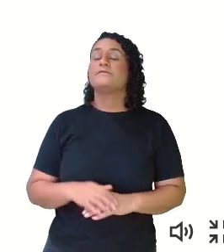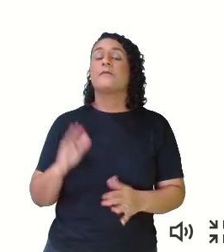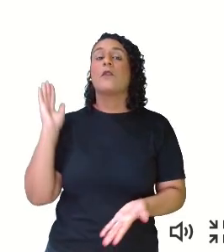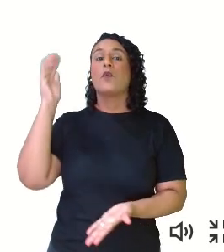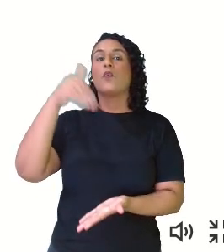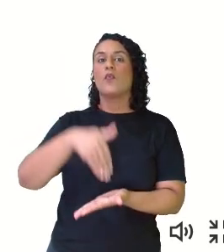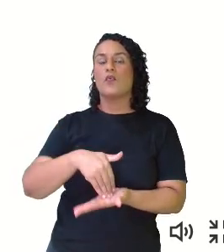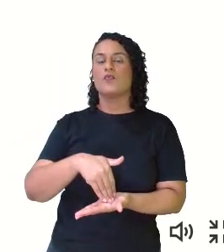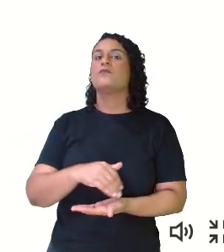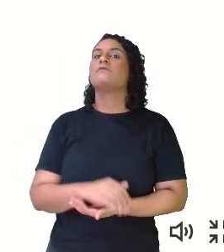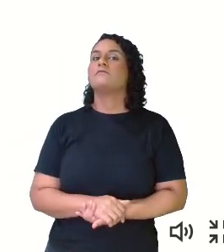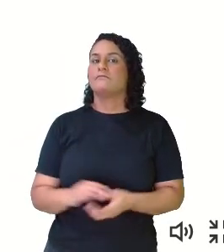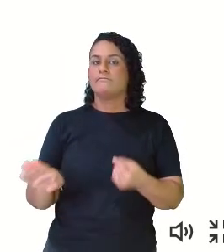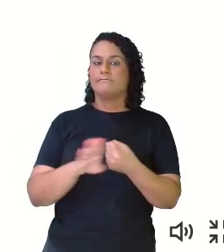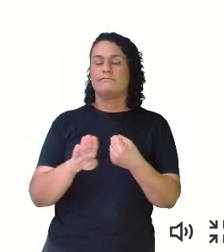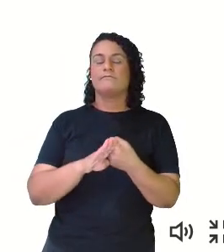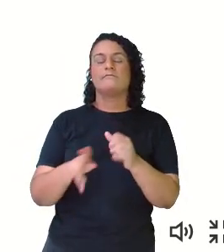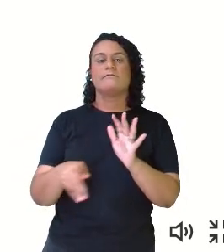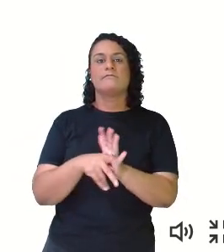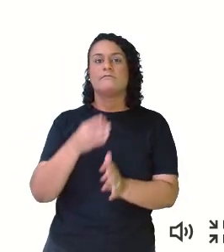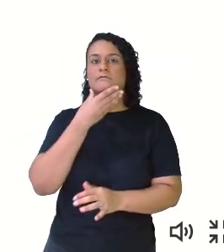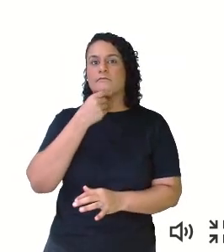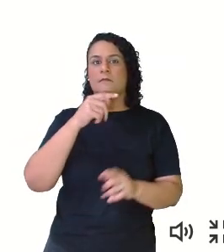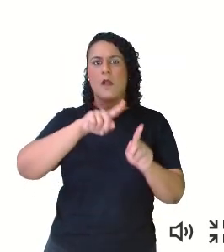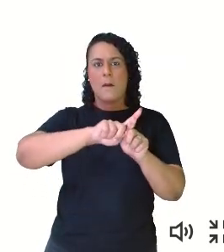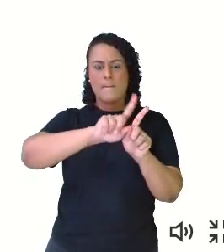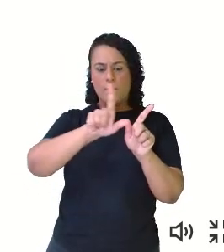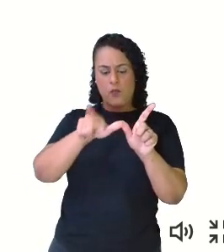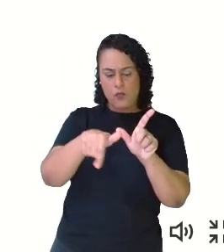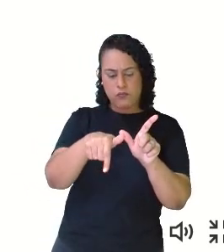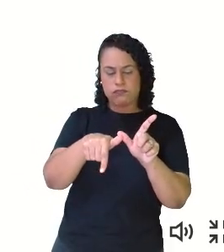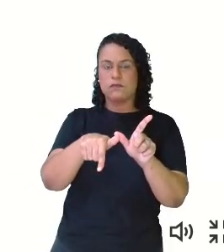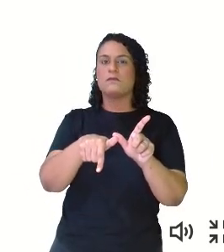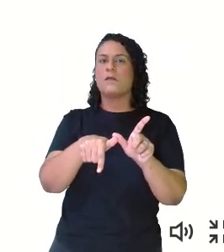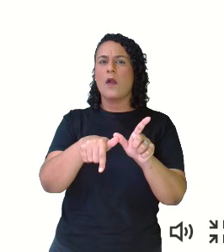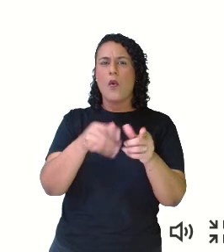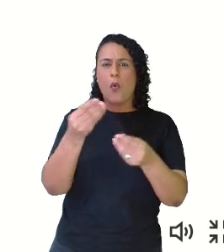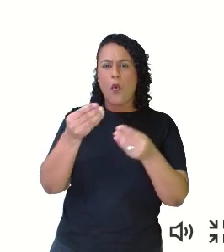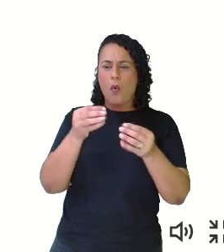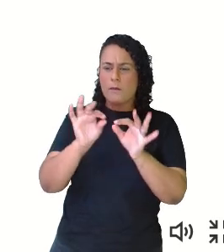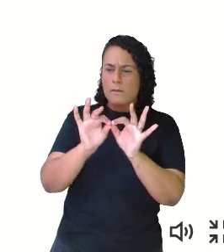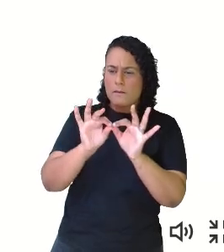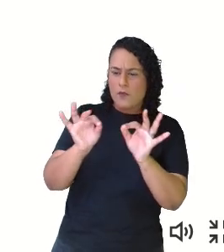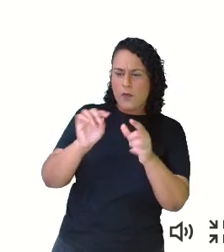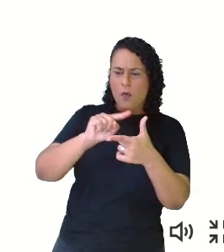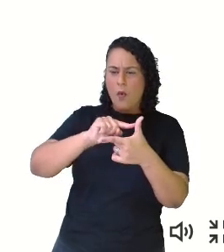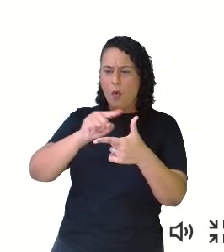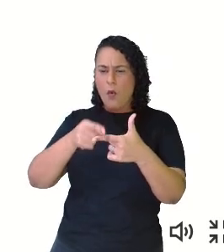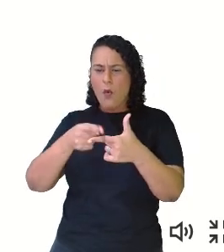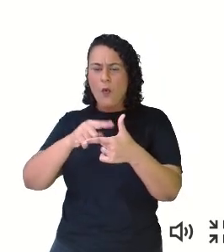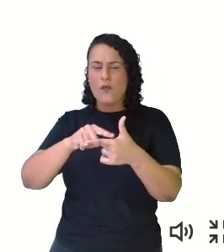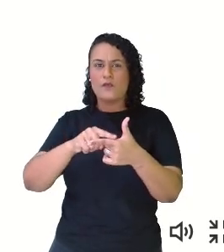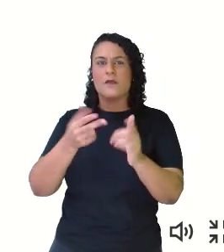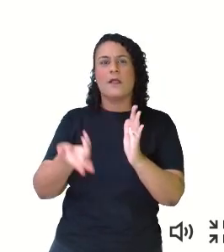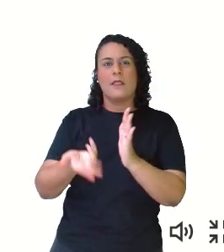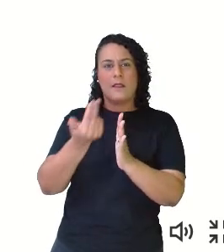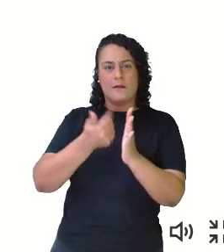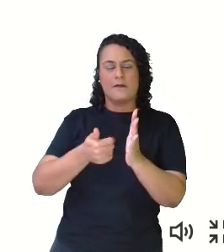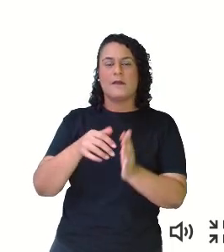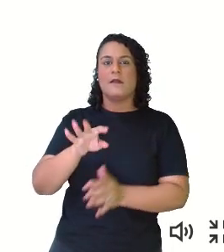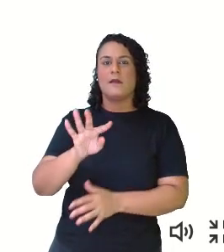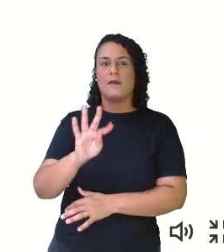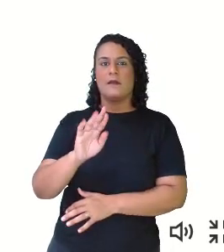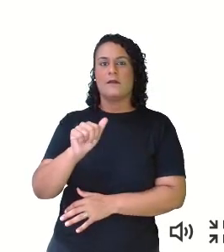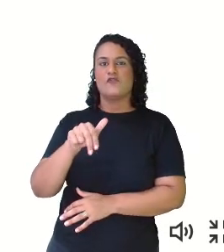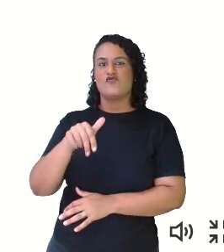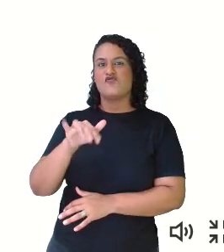último é o substantivo masculino, semicírculo graduado com que se mede ângulos de desenhos, que é o transferidor.